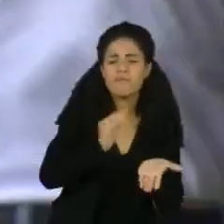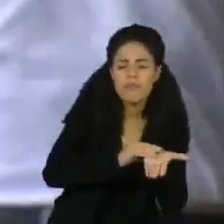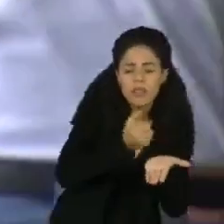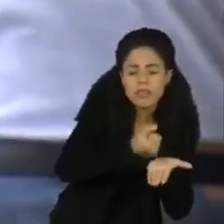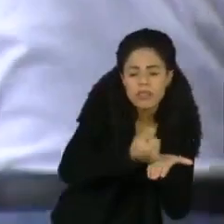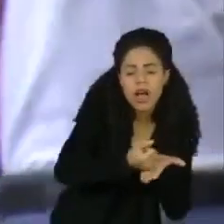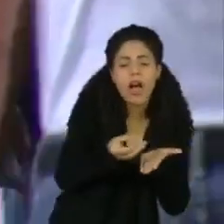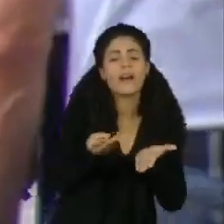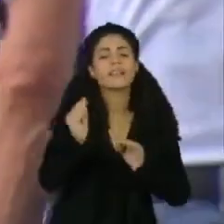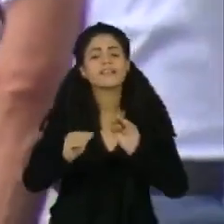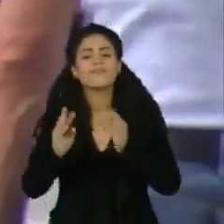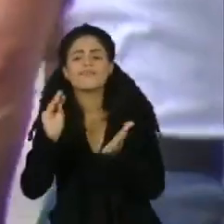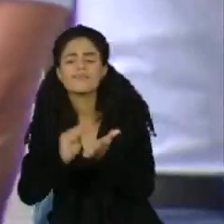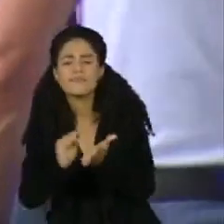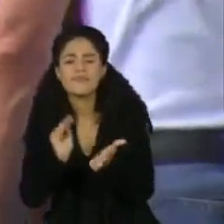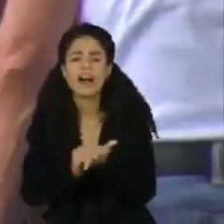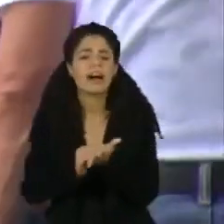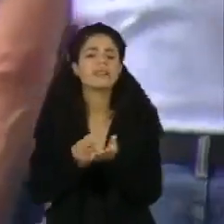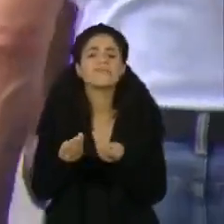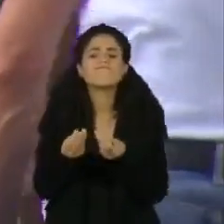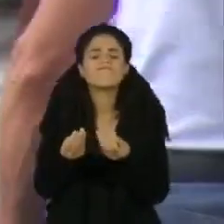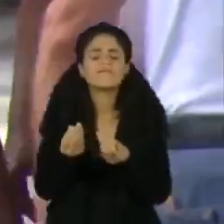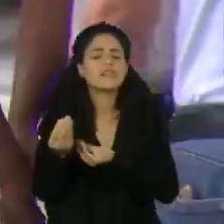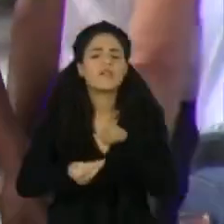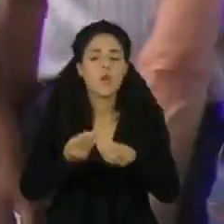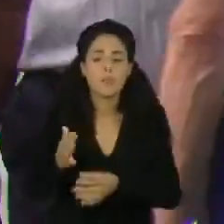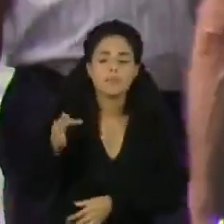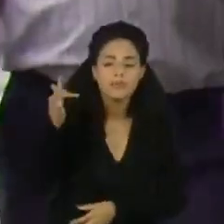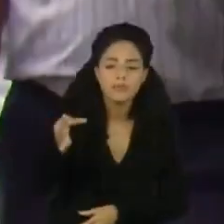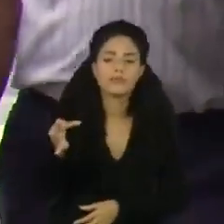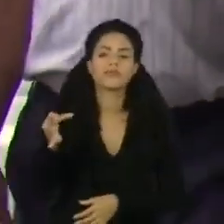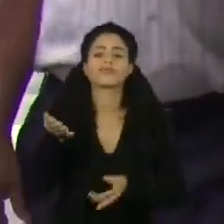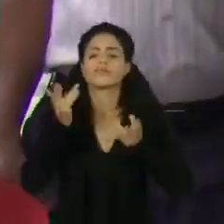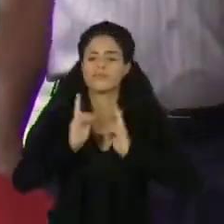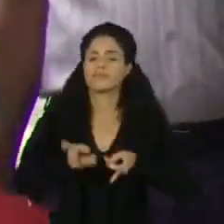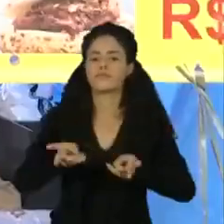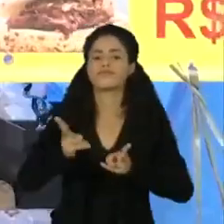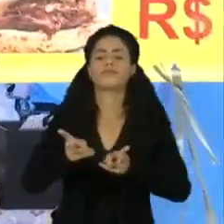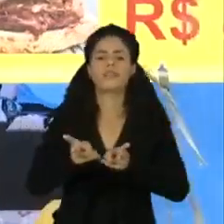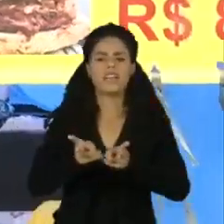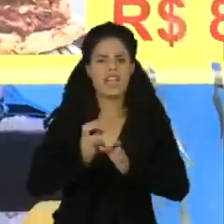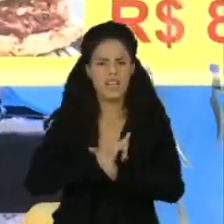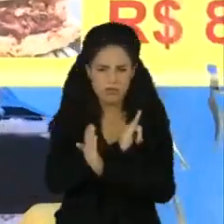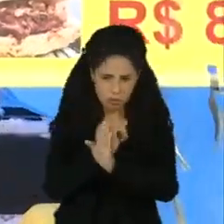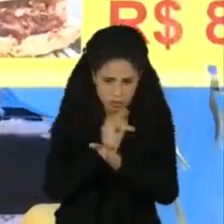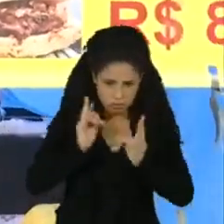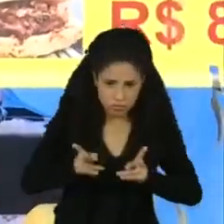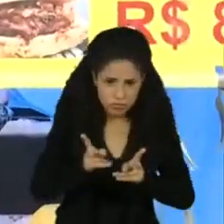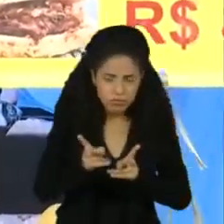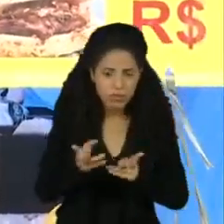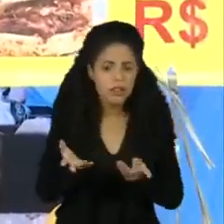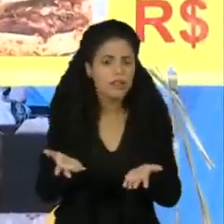identifica uma falta de futuro. Na verdade, a gente permanecer na informalidade